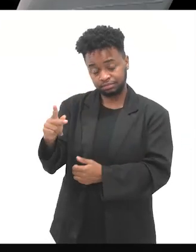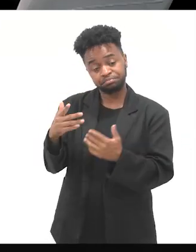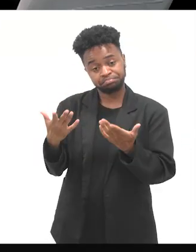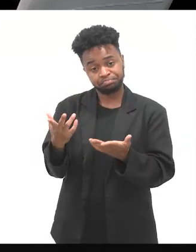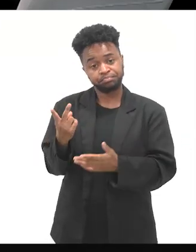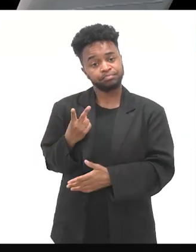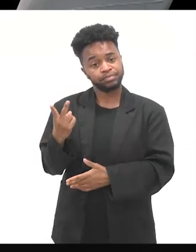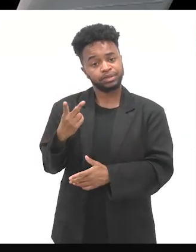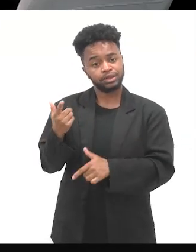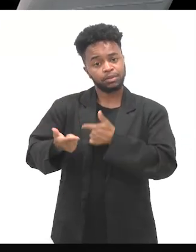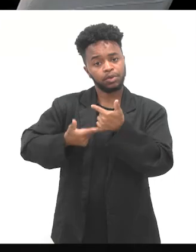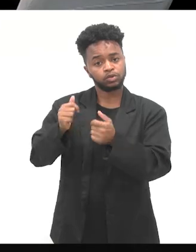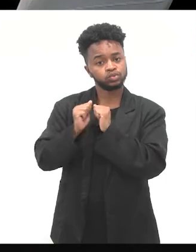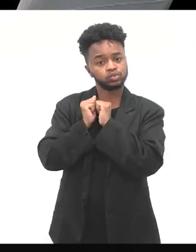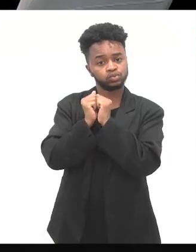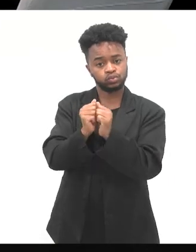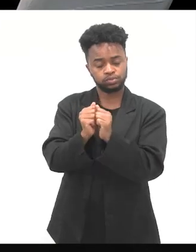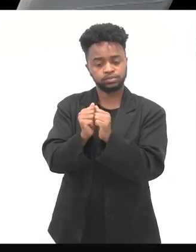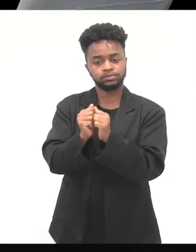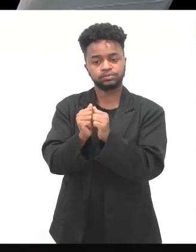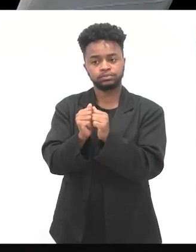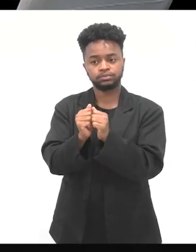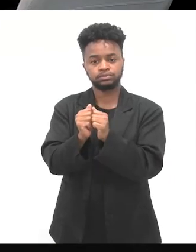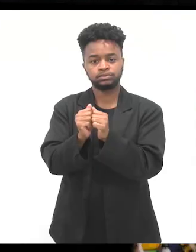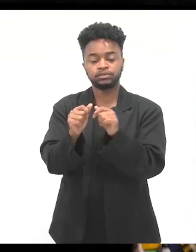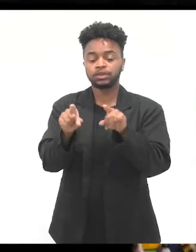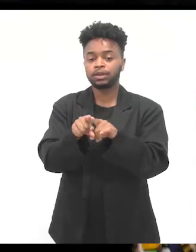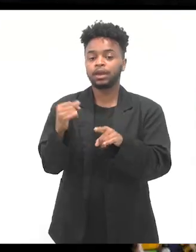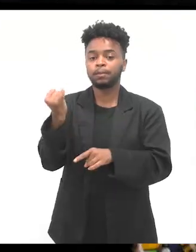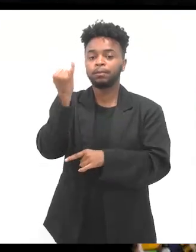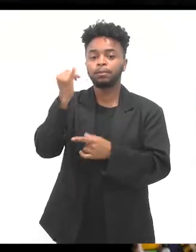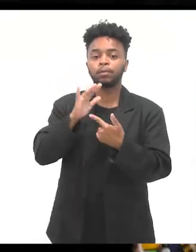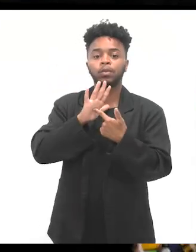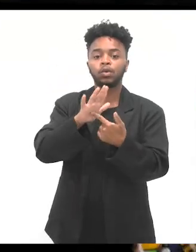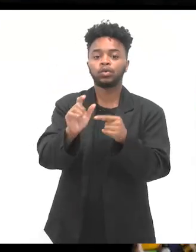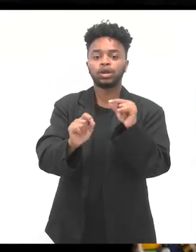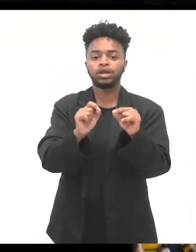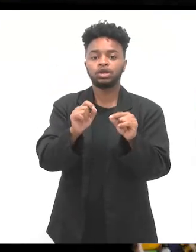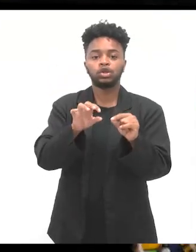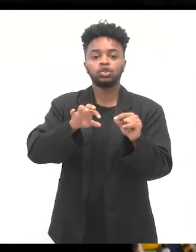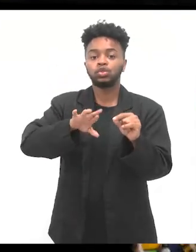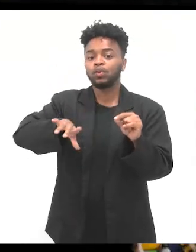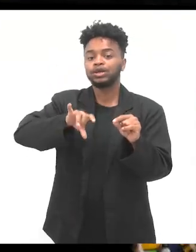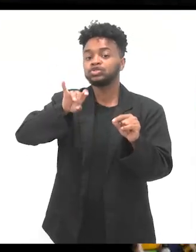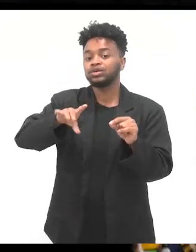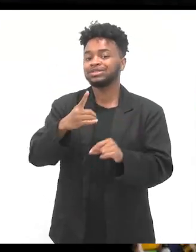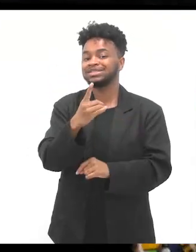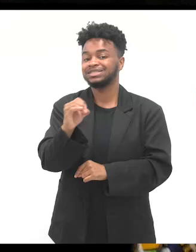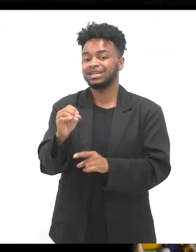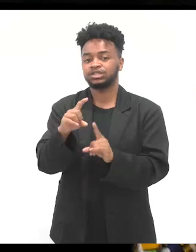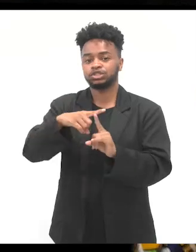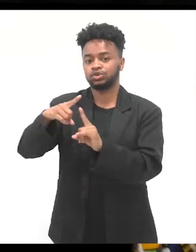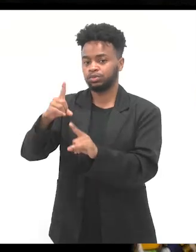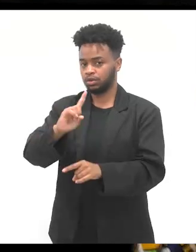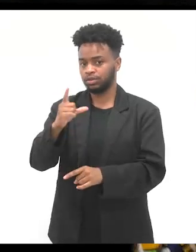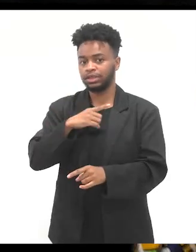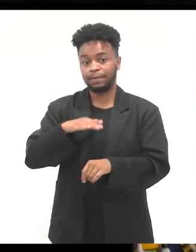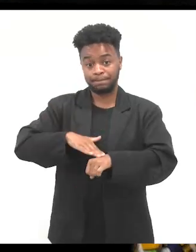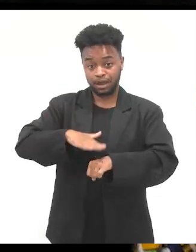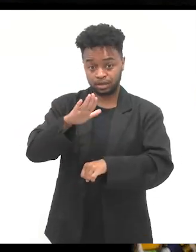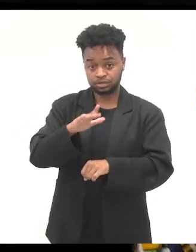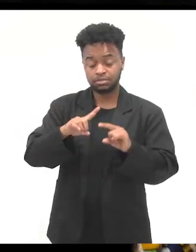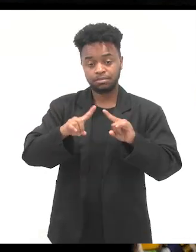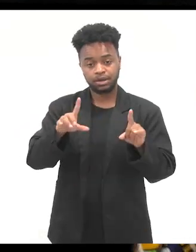a ideia, e a gente tem trabalhado desde então. E, assim, a gente tem que frisar que a gente só tem 100 espécies aqui, a gente tem muito